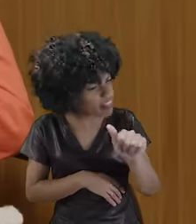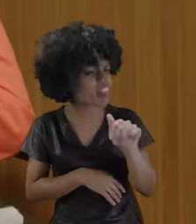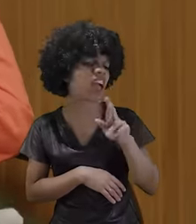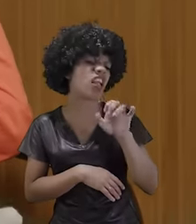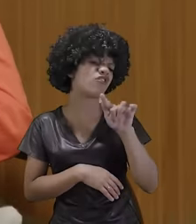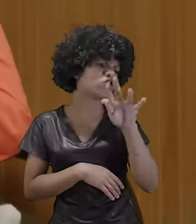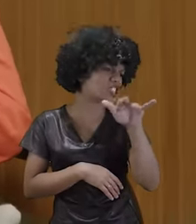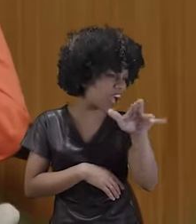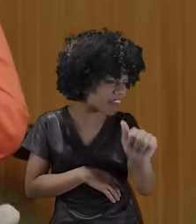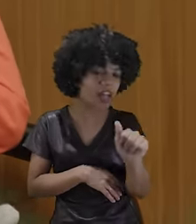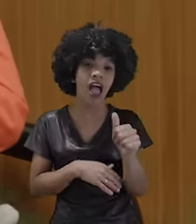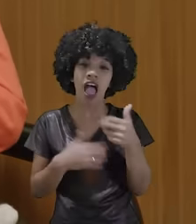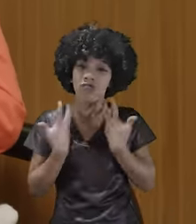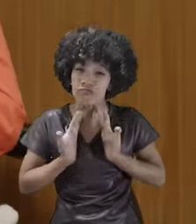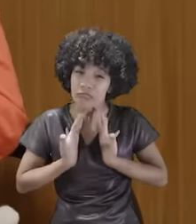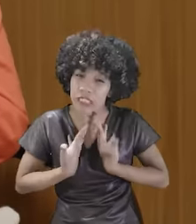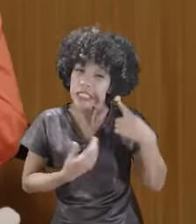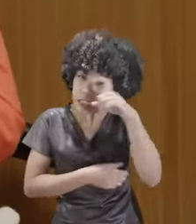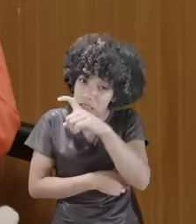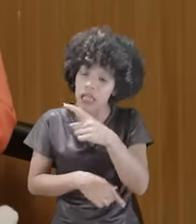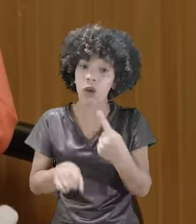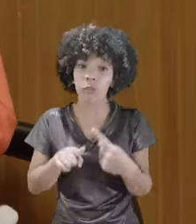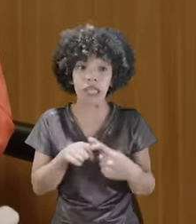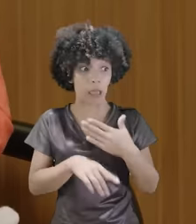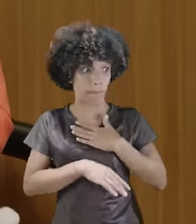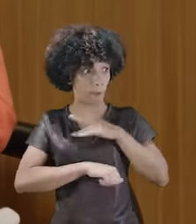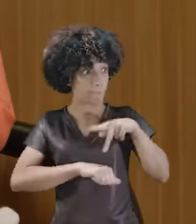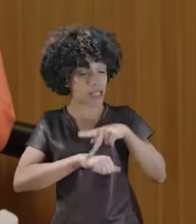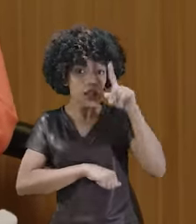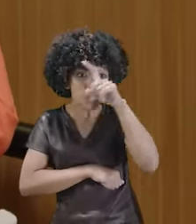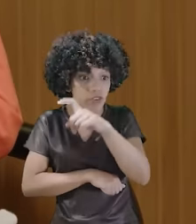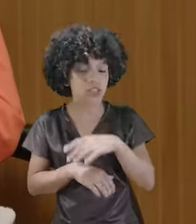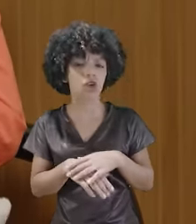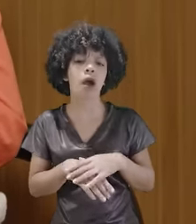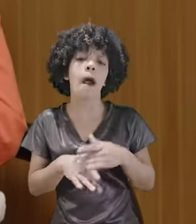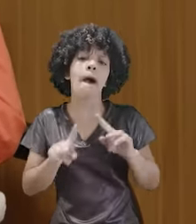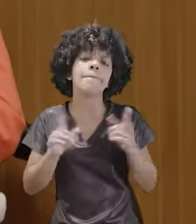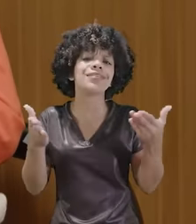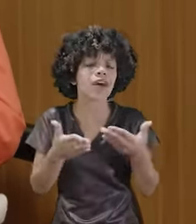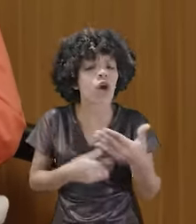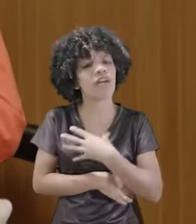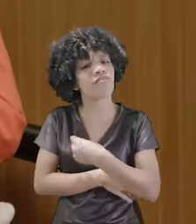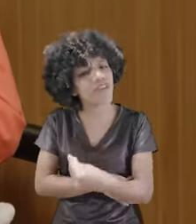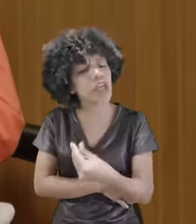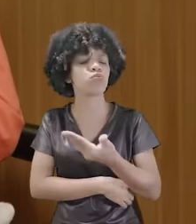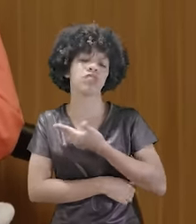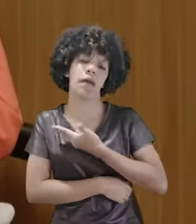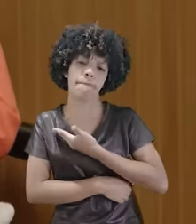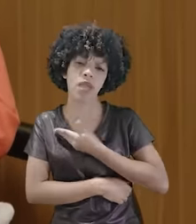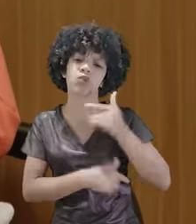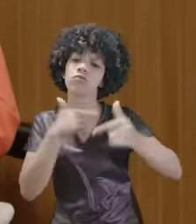pesada para mim porque uma numa e o país é difícil para mim como agora tem filhos e eu tenho